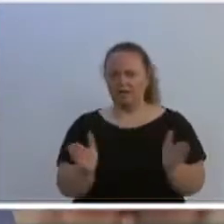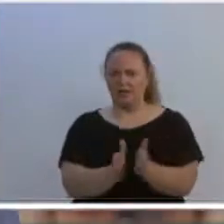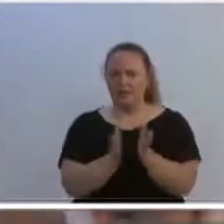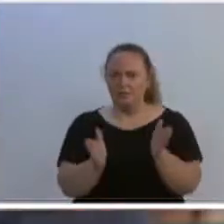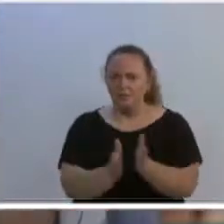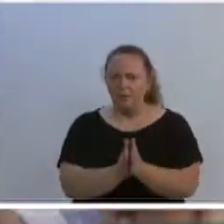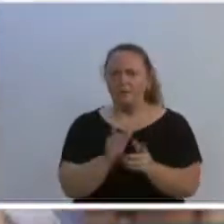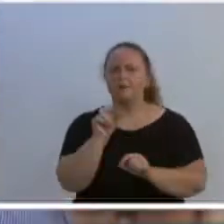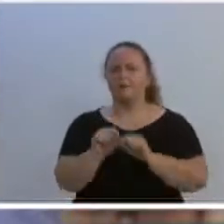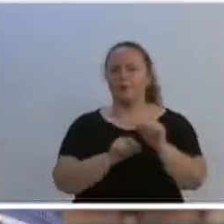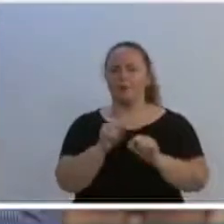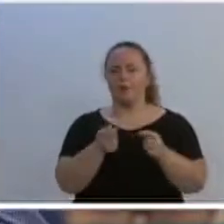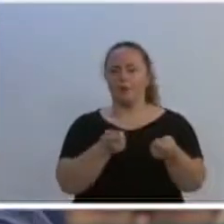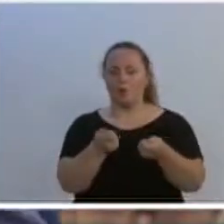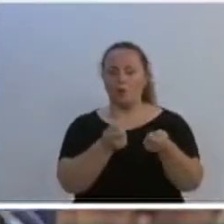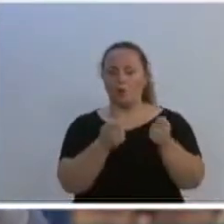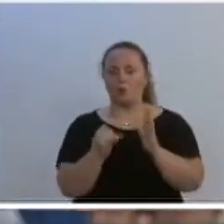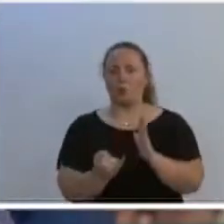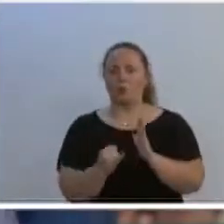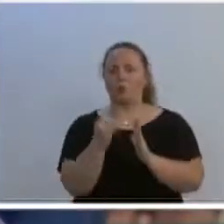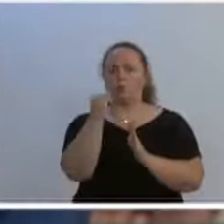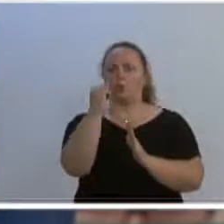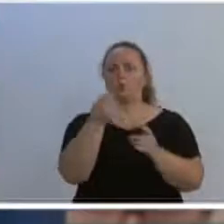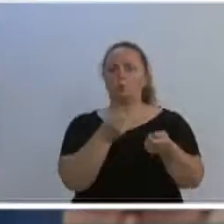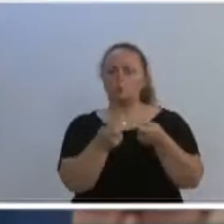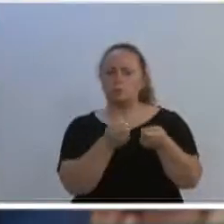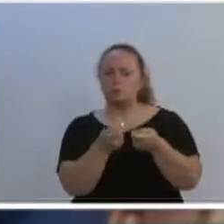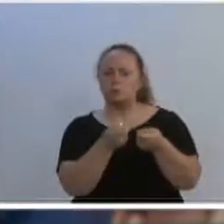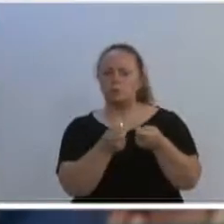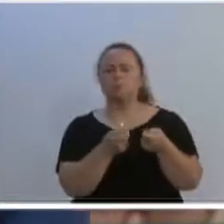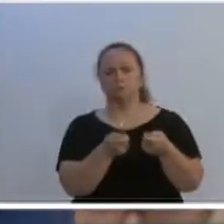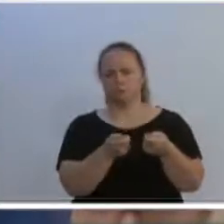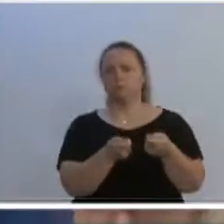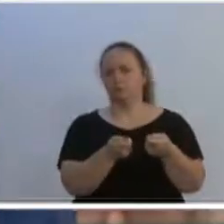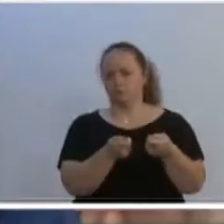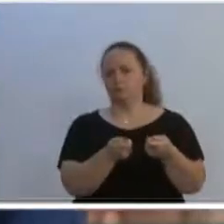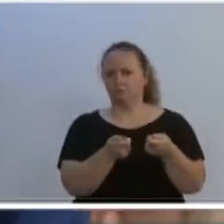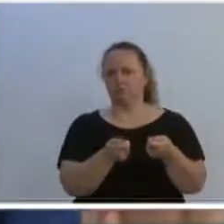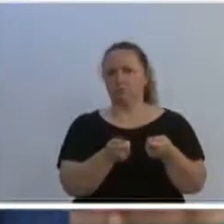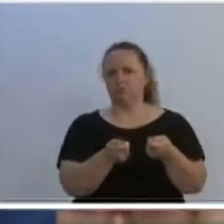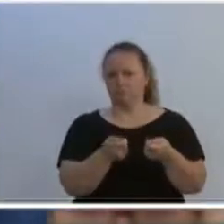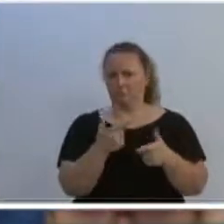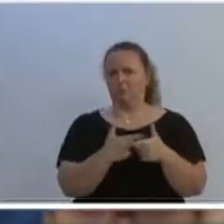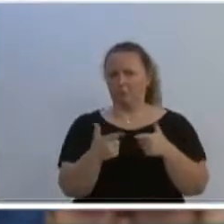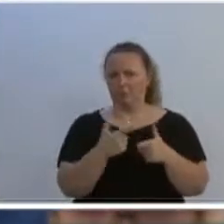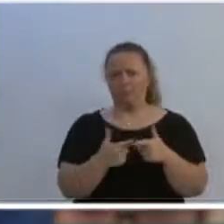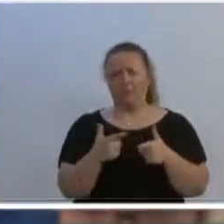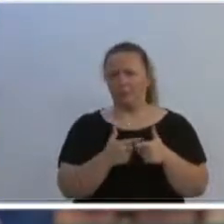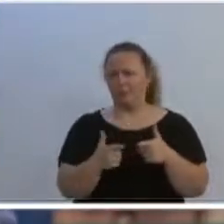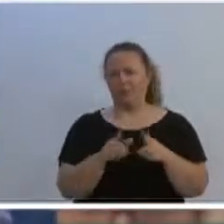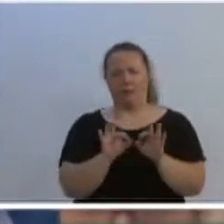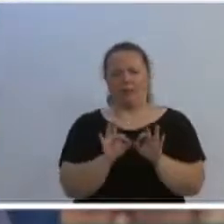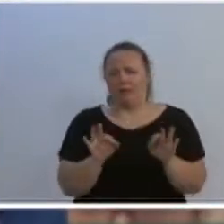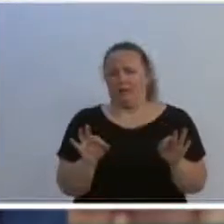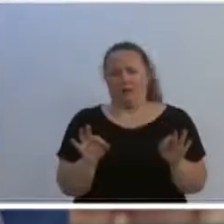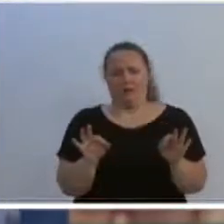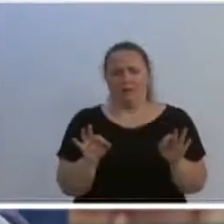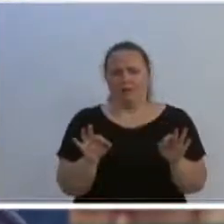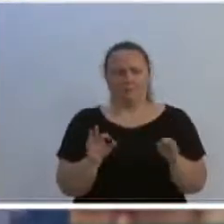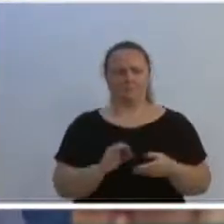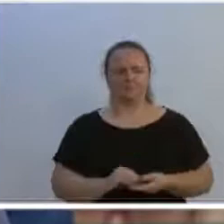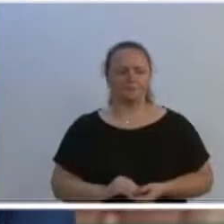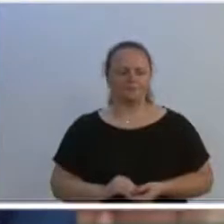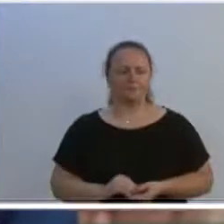controle da inflação, porque esta sim é a inflação que vai e corrói sim e machuca as pessoas mais humildes. Então, ele sim,